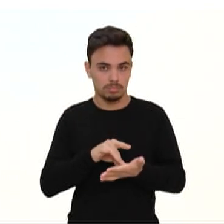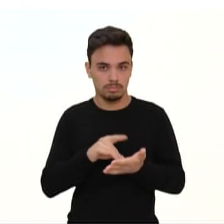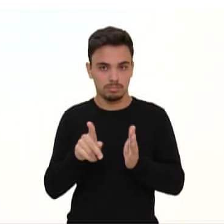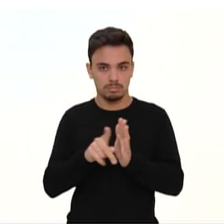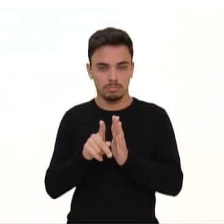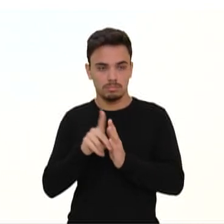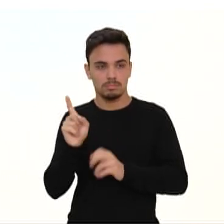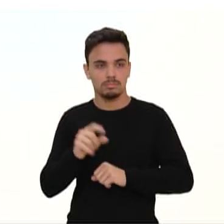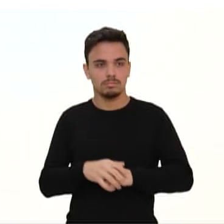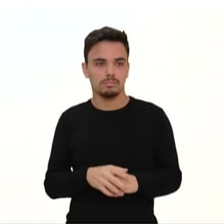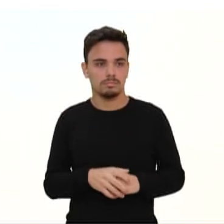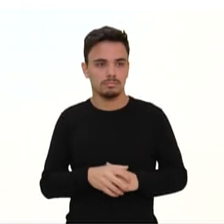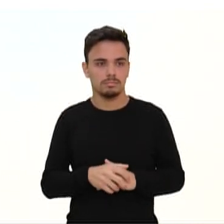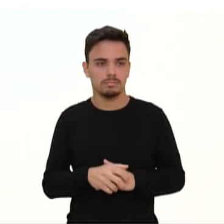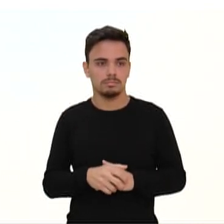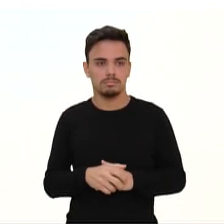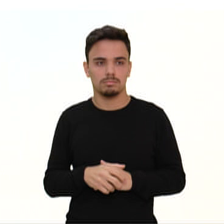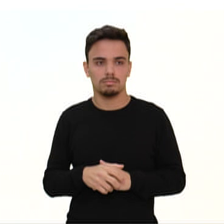Schopenhauer.